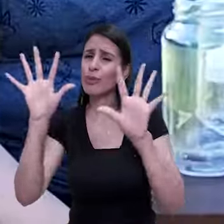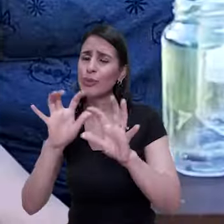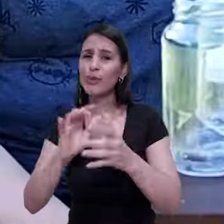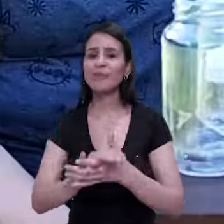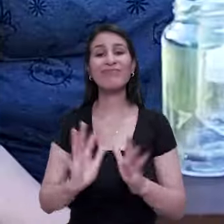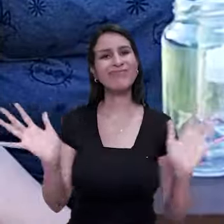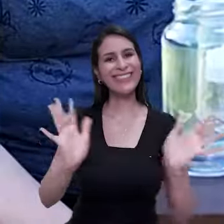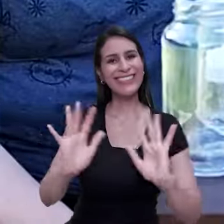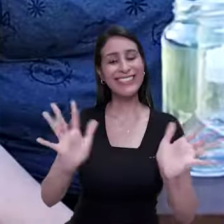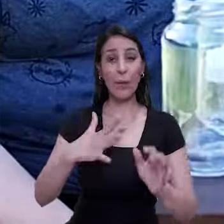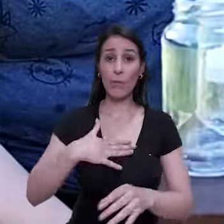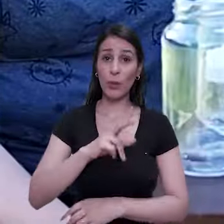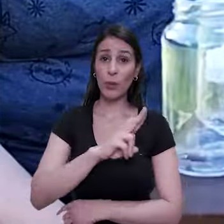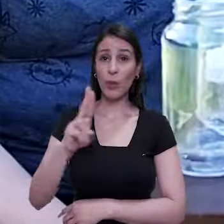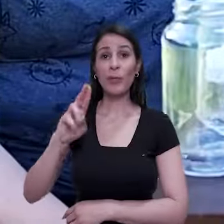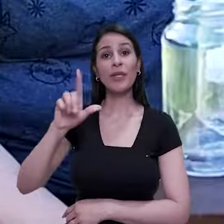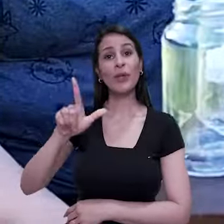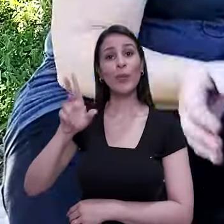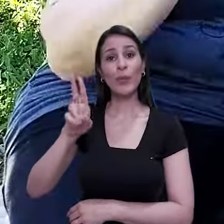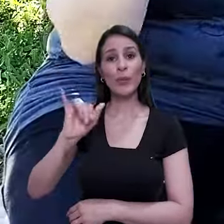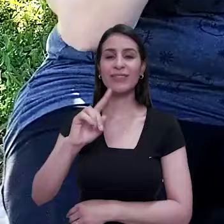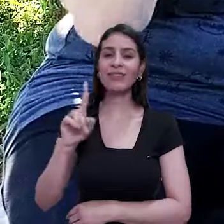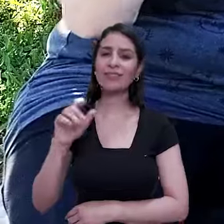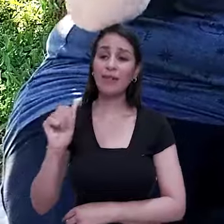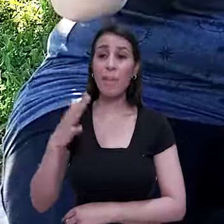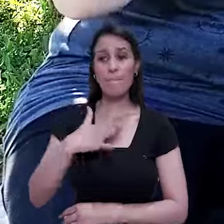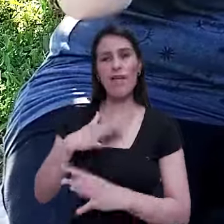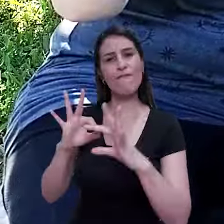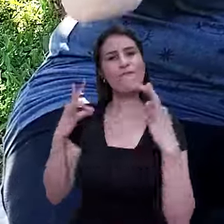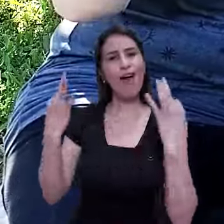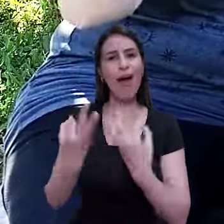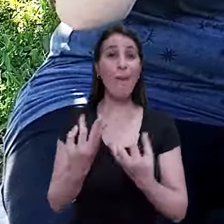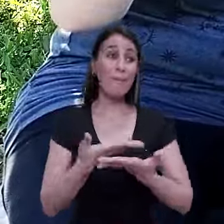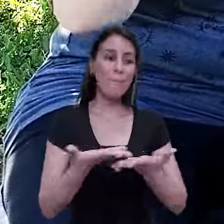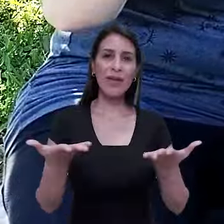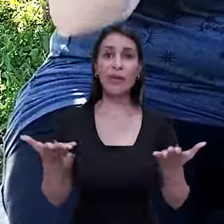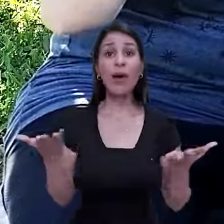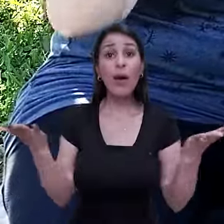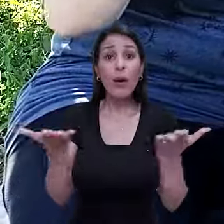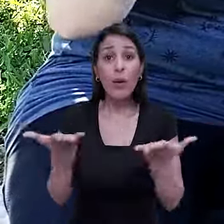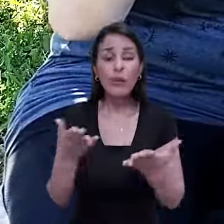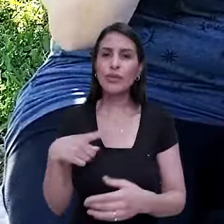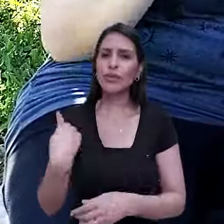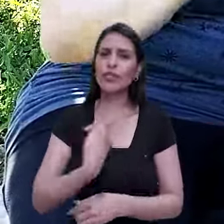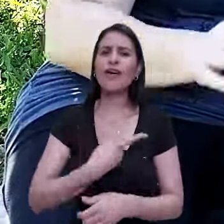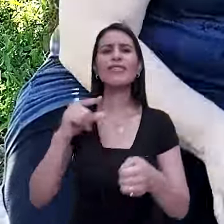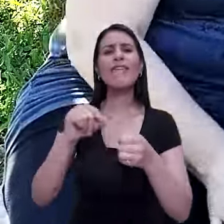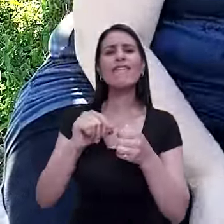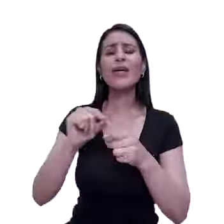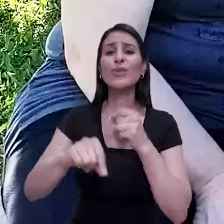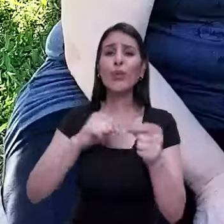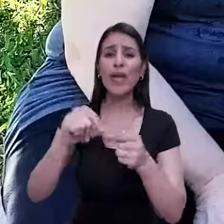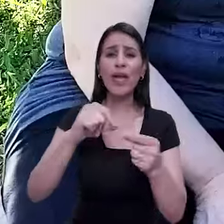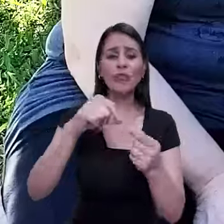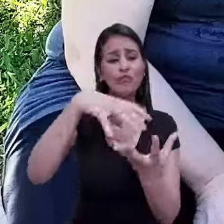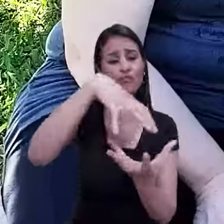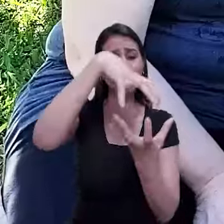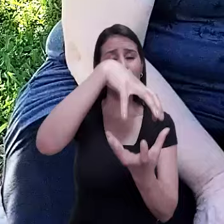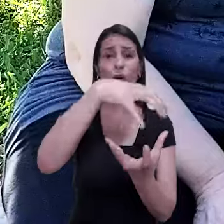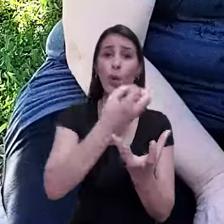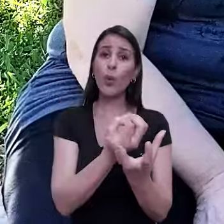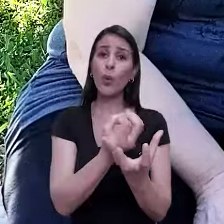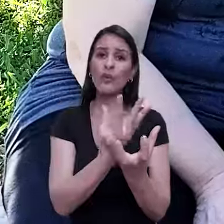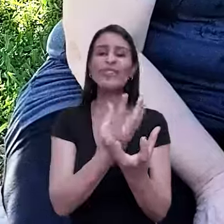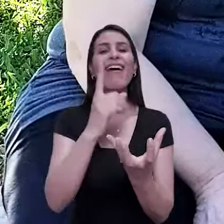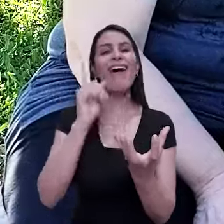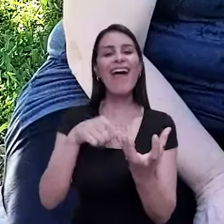Oi, crianças! Eu sou a Luísa e essa é a minha família. Hoje a gente vai fazer uma lanterna de Natal. Nós vamos precisar